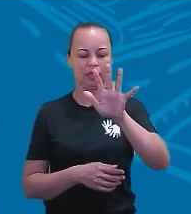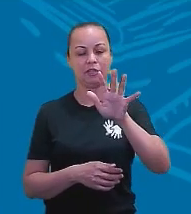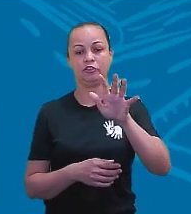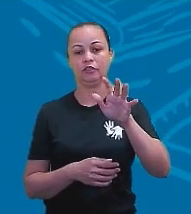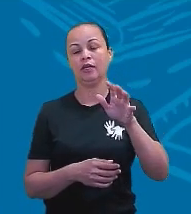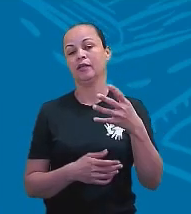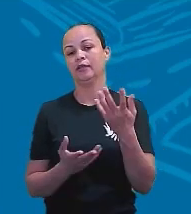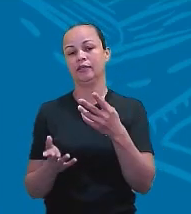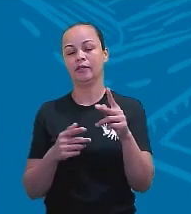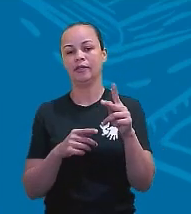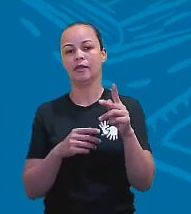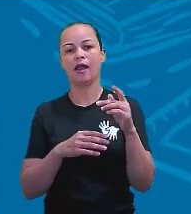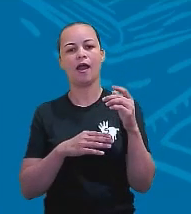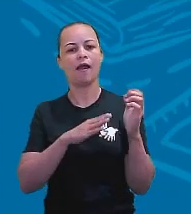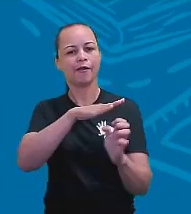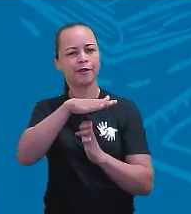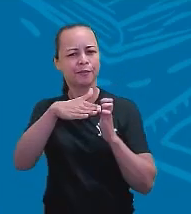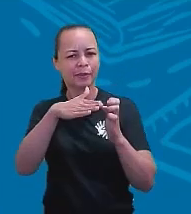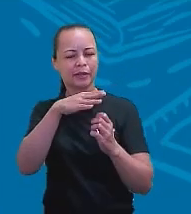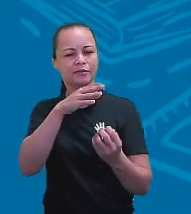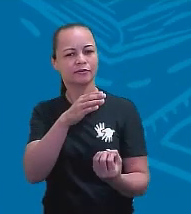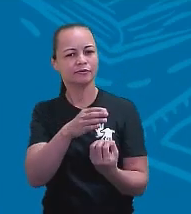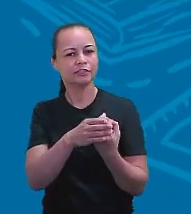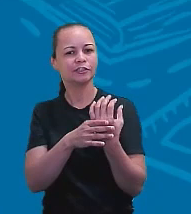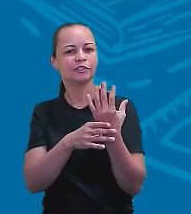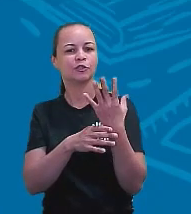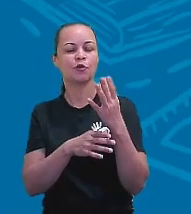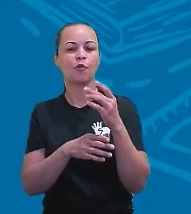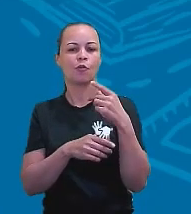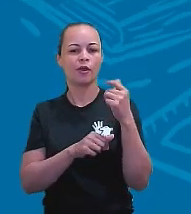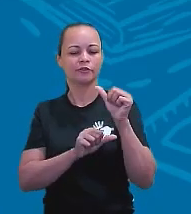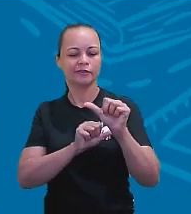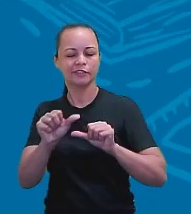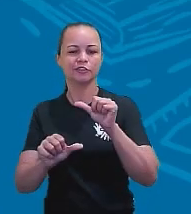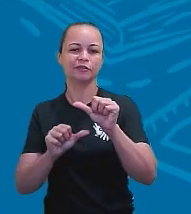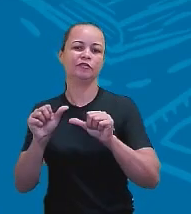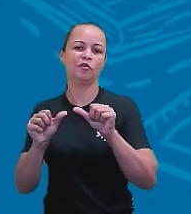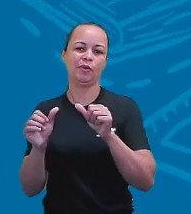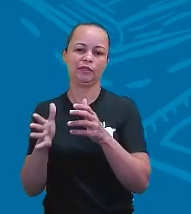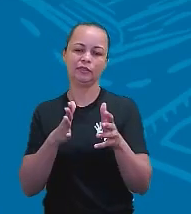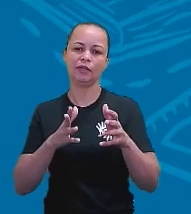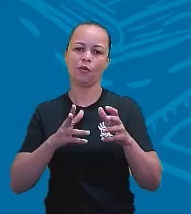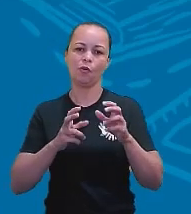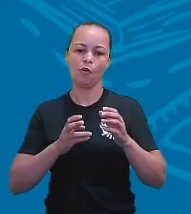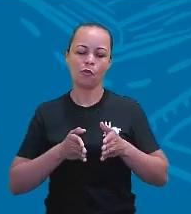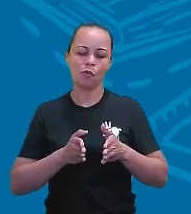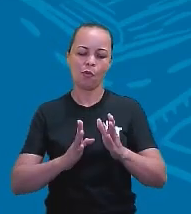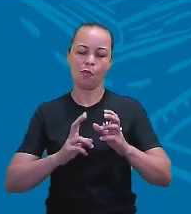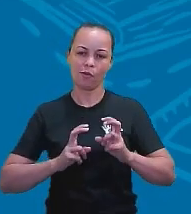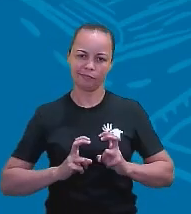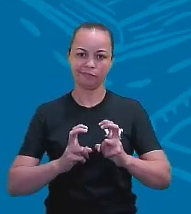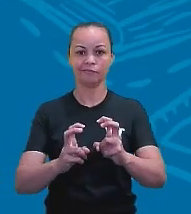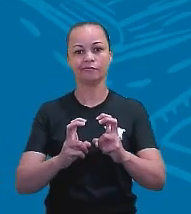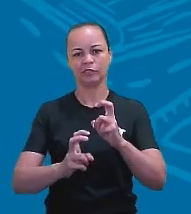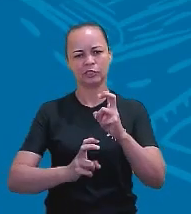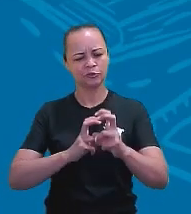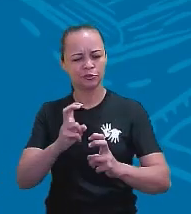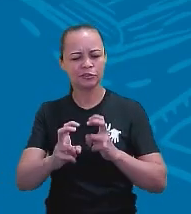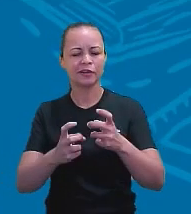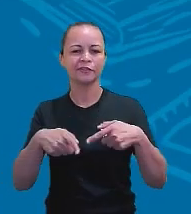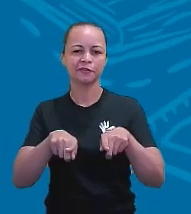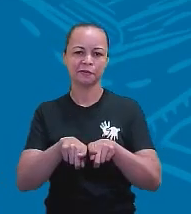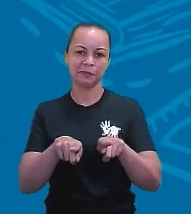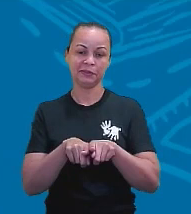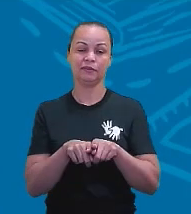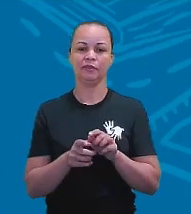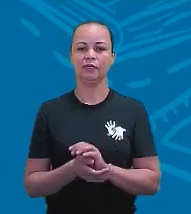essas transformações, que criou aí essas transformações com os trens, com as ferrovias. Então, a